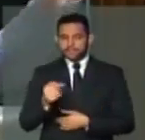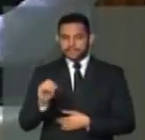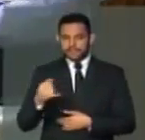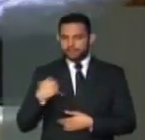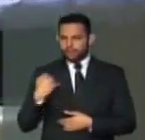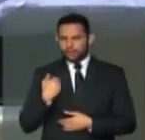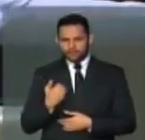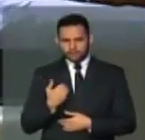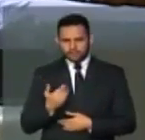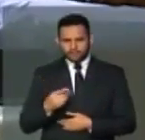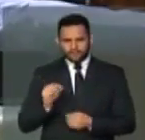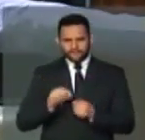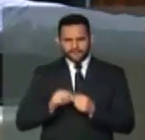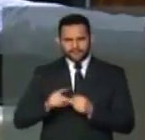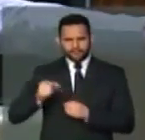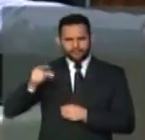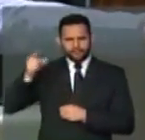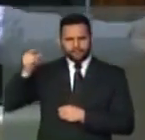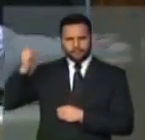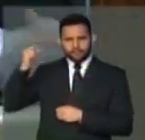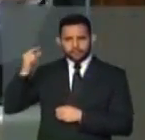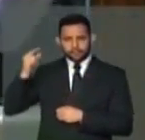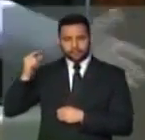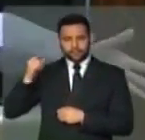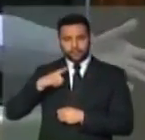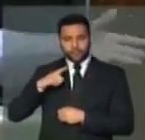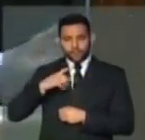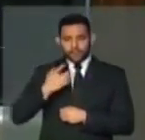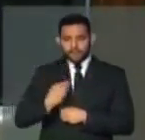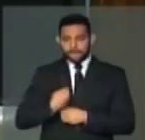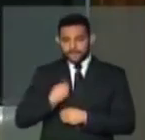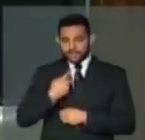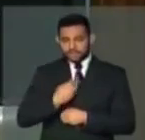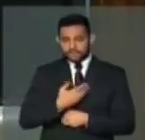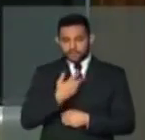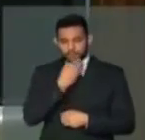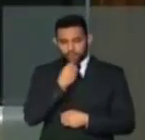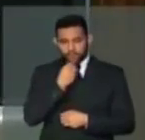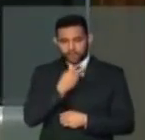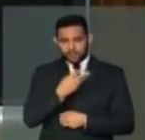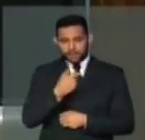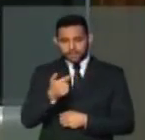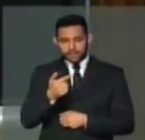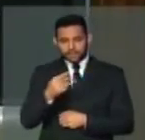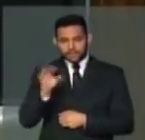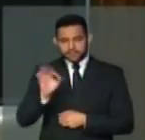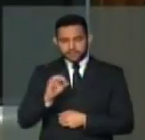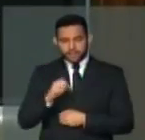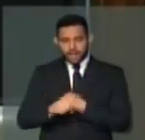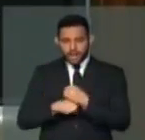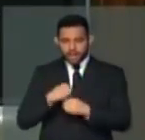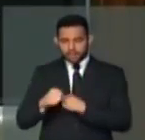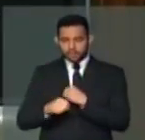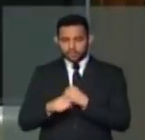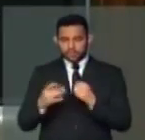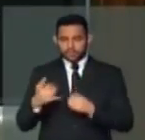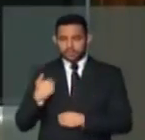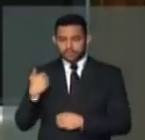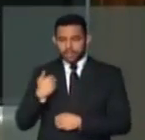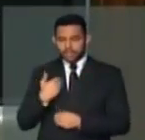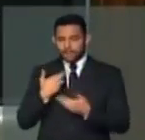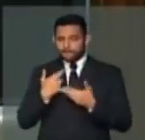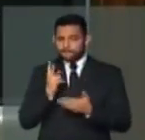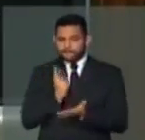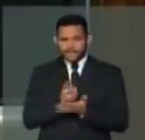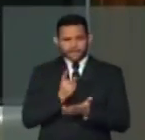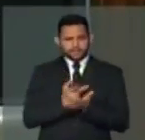Isso foi feito há 70 anos atrás, quando a média de vida do homem era de 43 anos de idade. É a mesma coisa que a